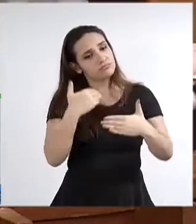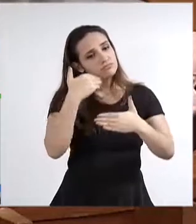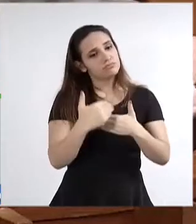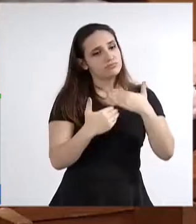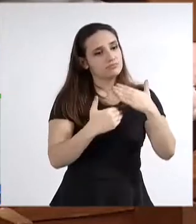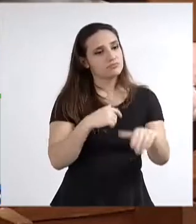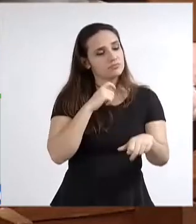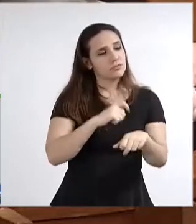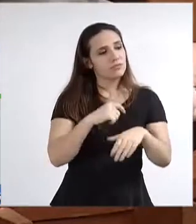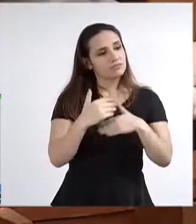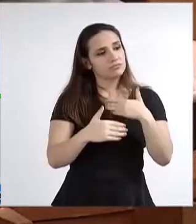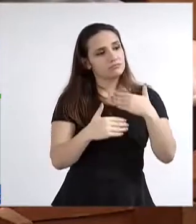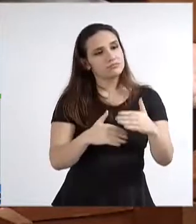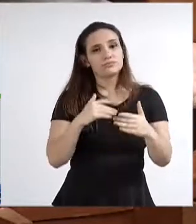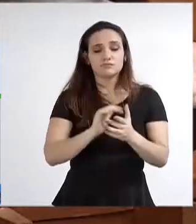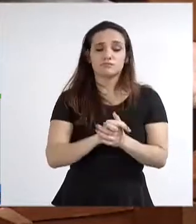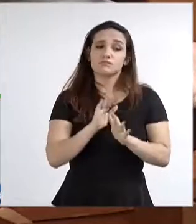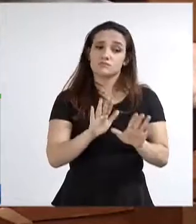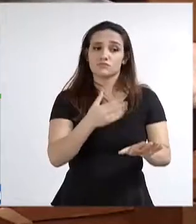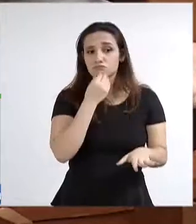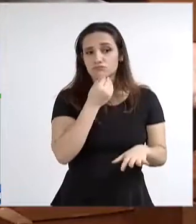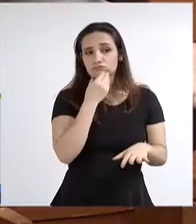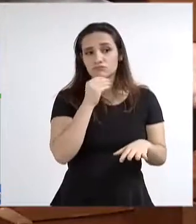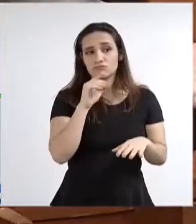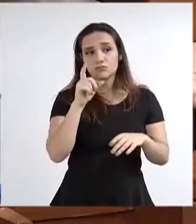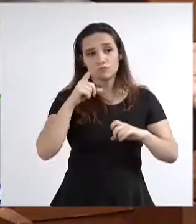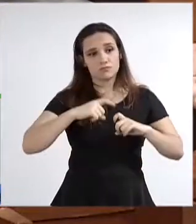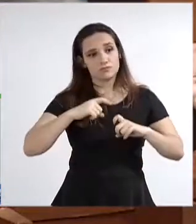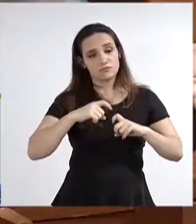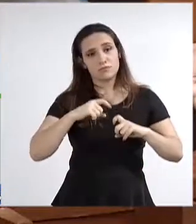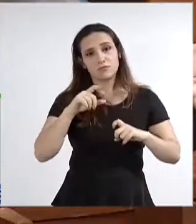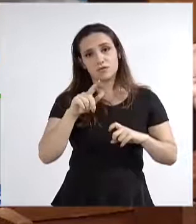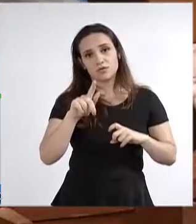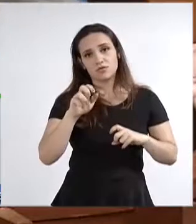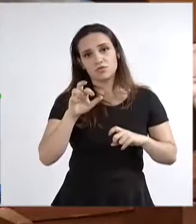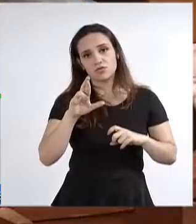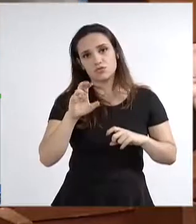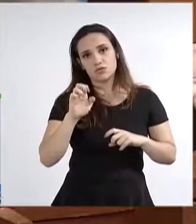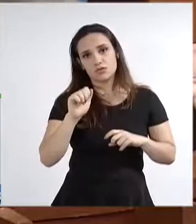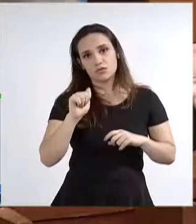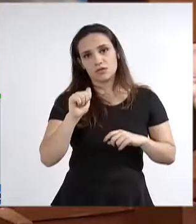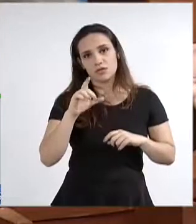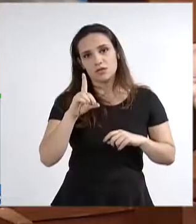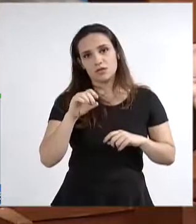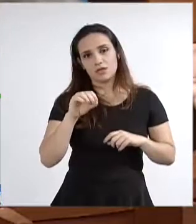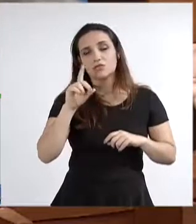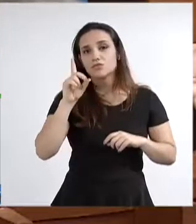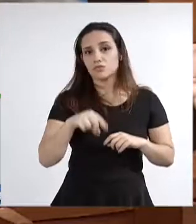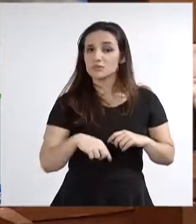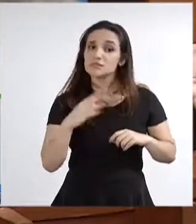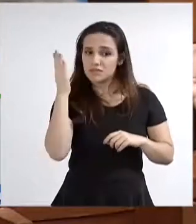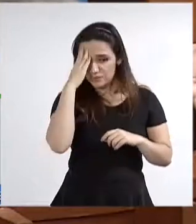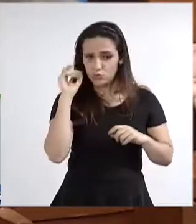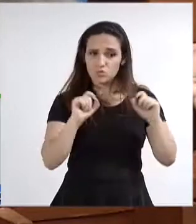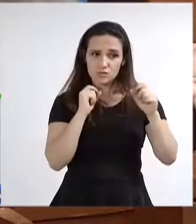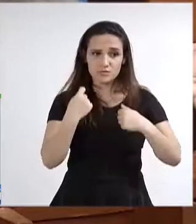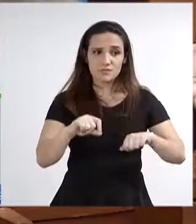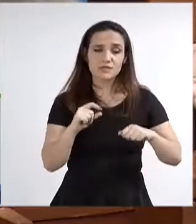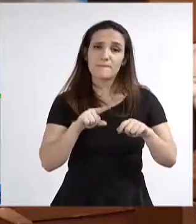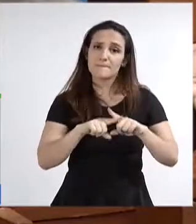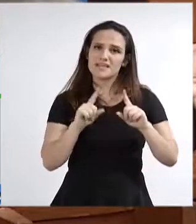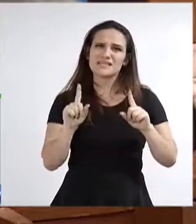como médico, ele sabe dessas necessidades. Agora, o que se resume é que as caravanas, em todas as suas fases,